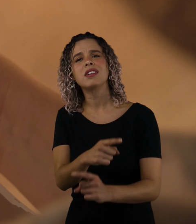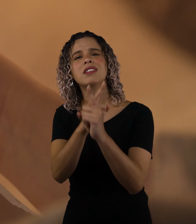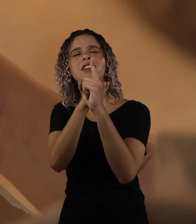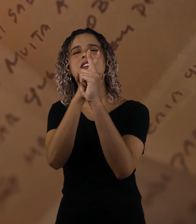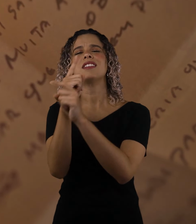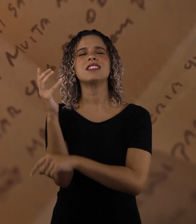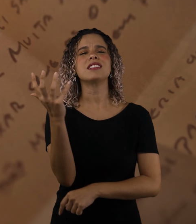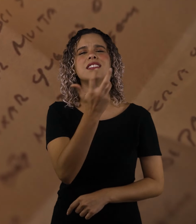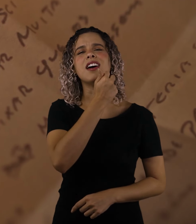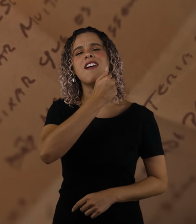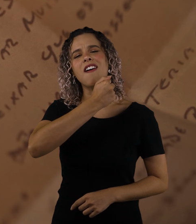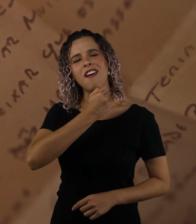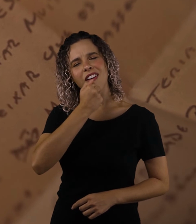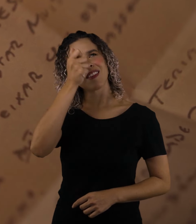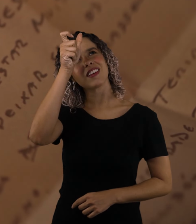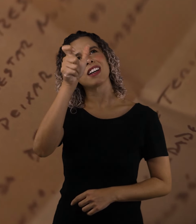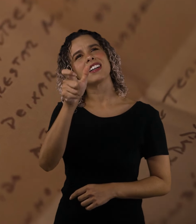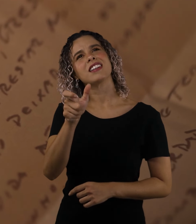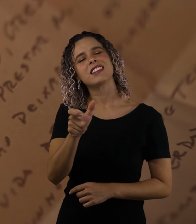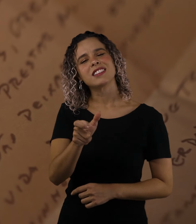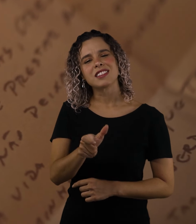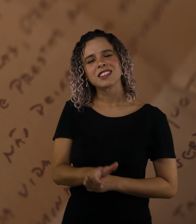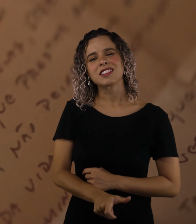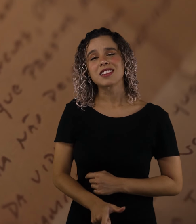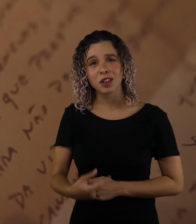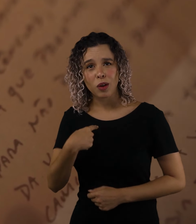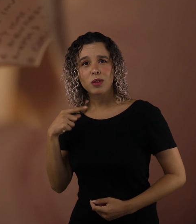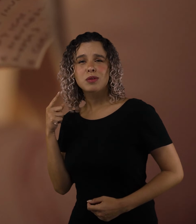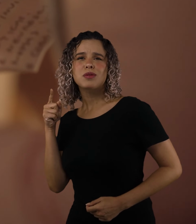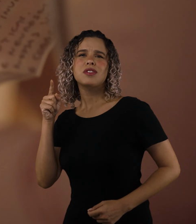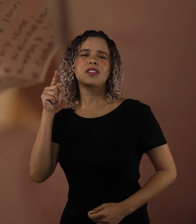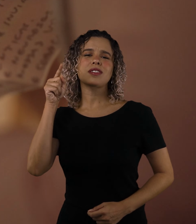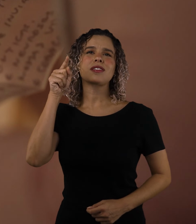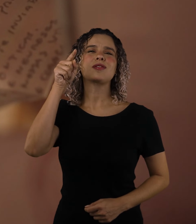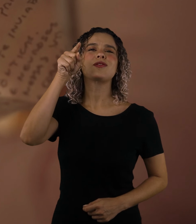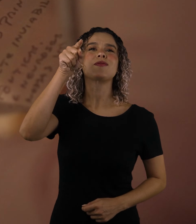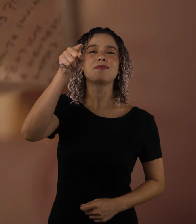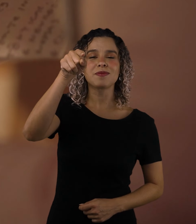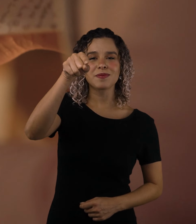deixar a minha vida. Detalhe da carta. I'm going there.